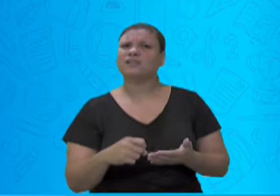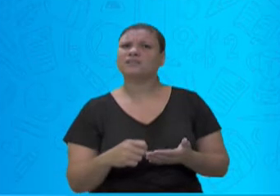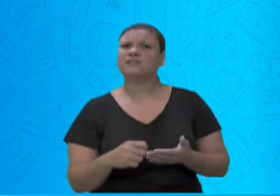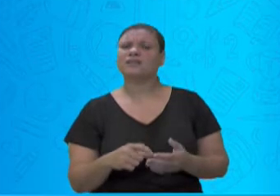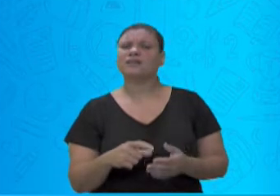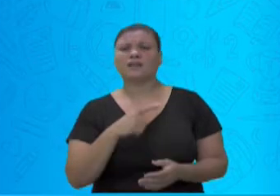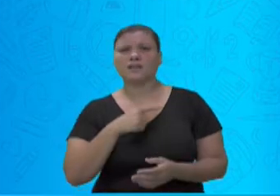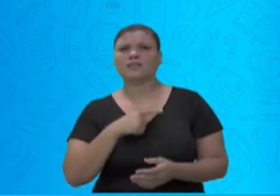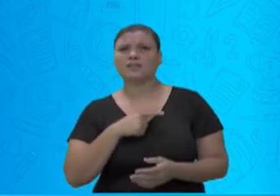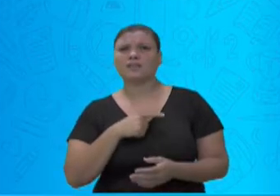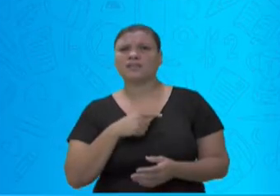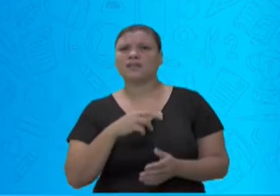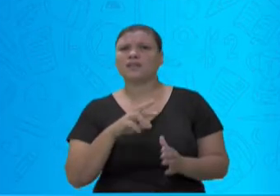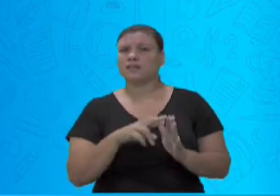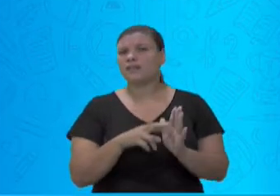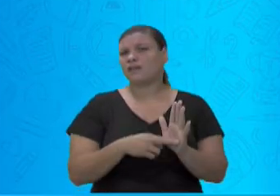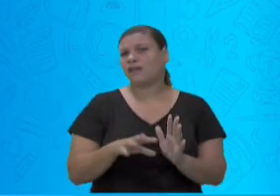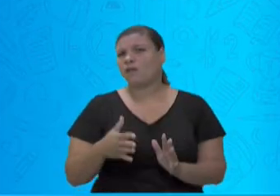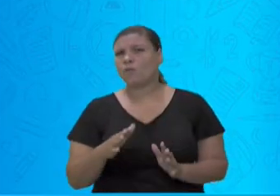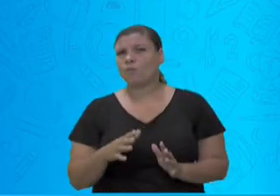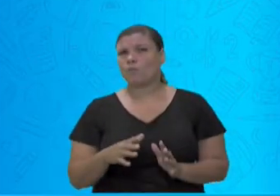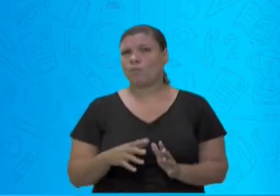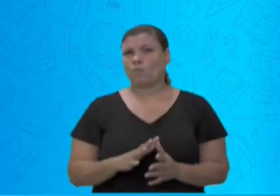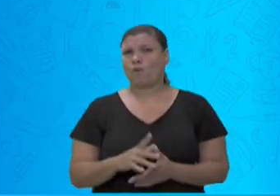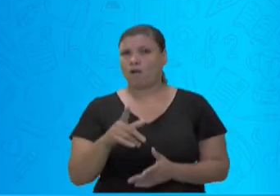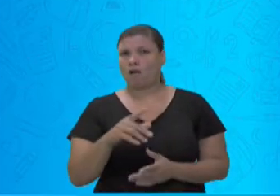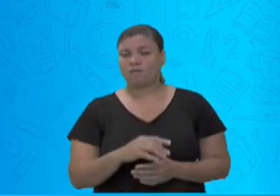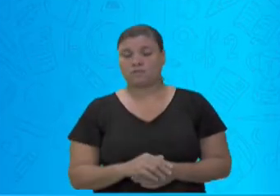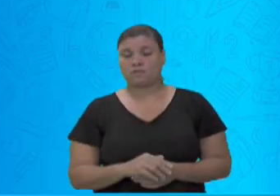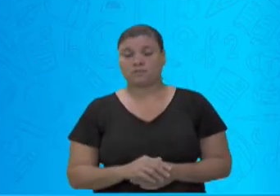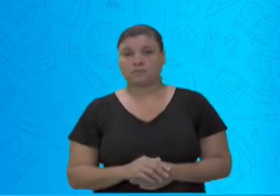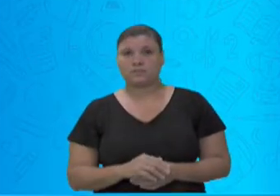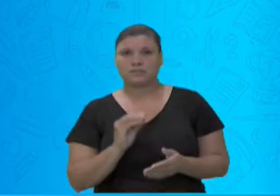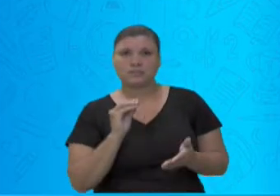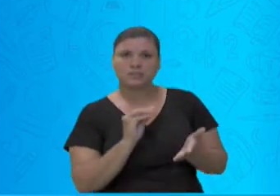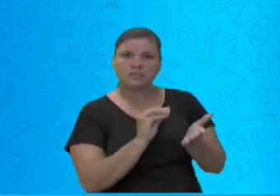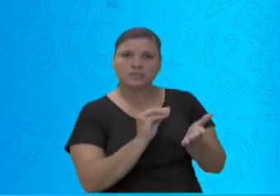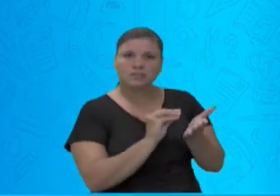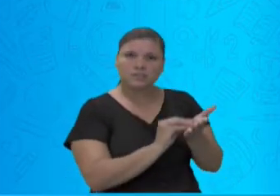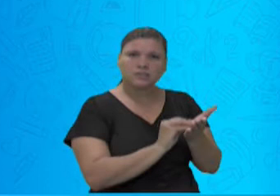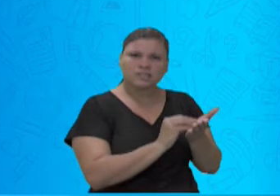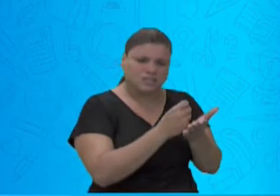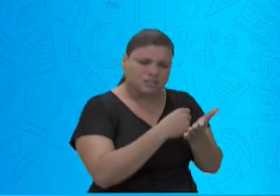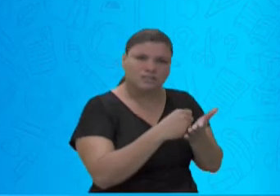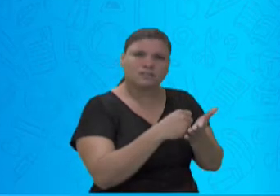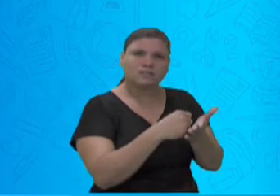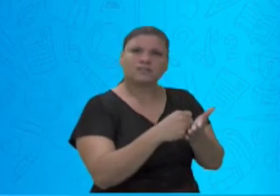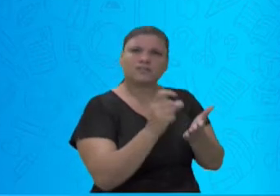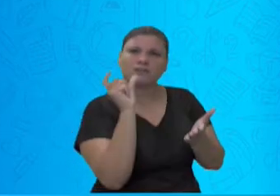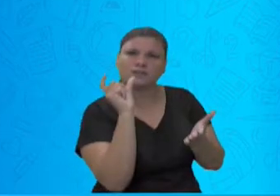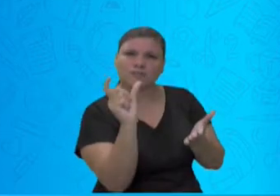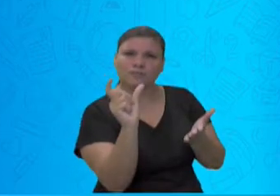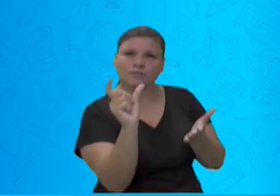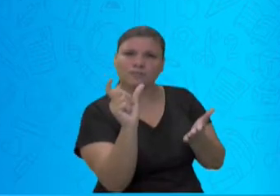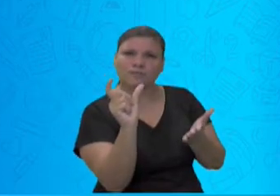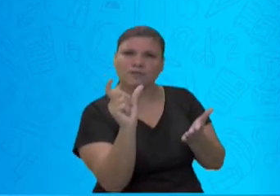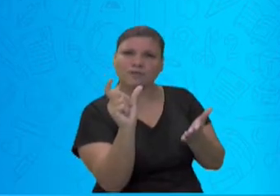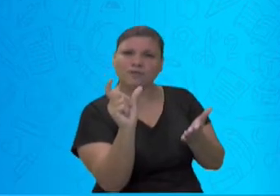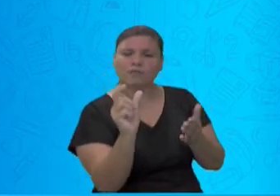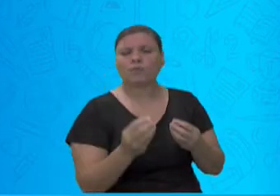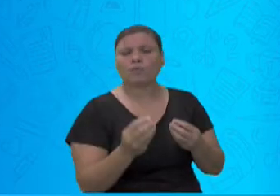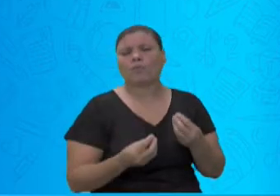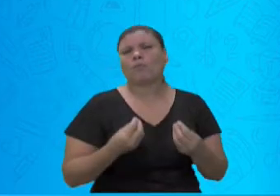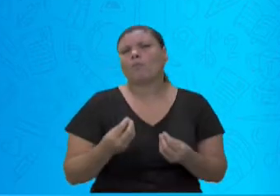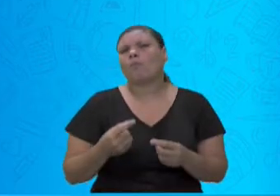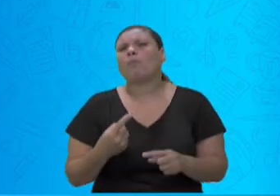das palavras. A forma de grafar as palavras, ou seja, de escrevê-las, é o resultado de